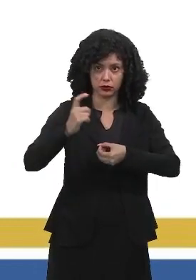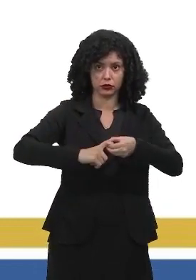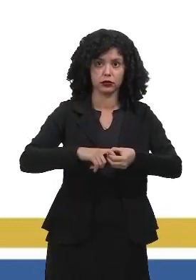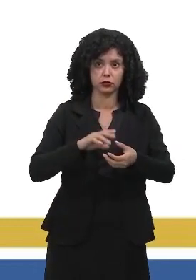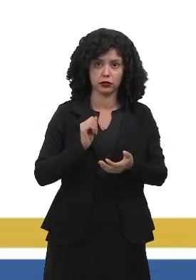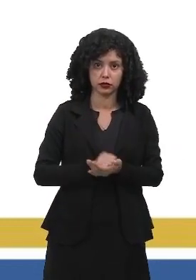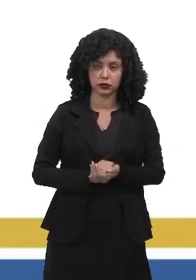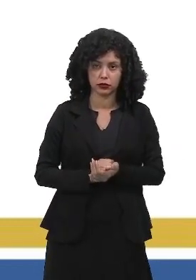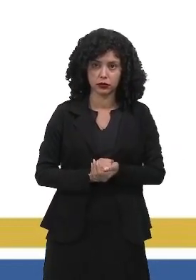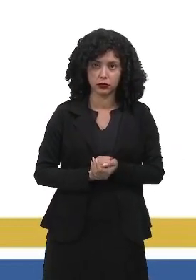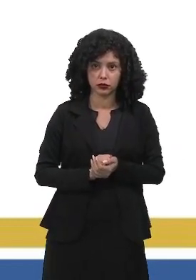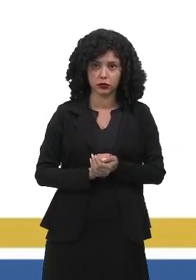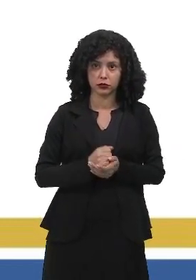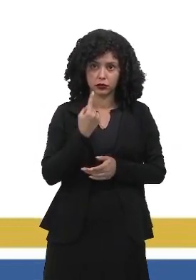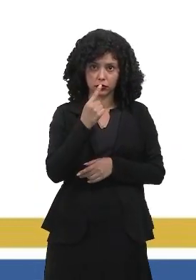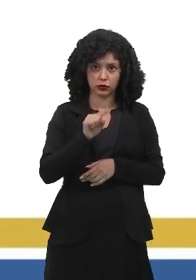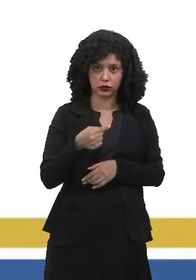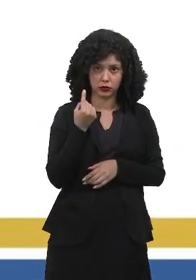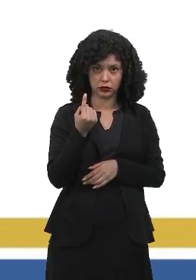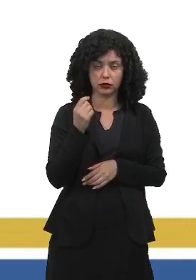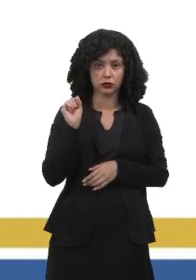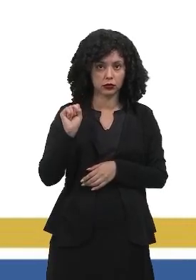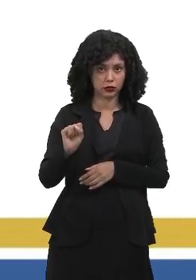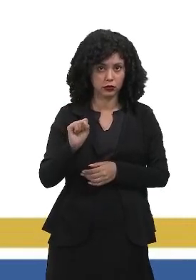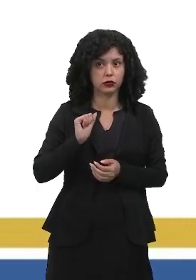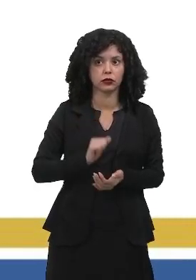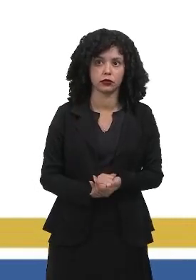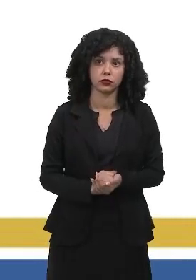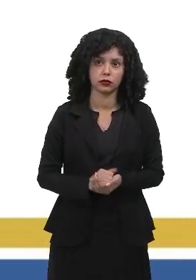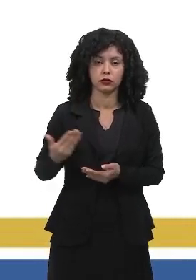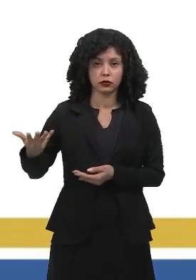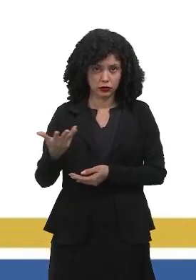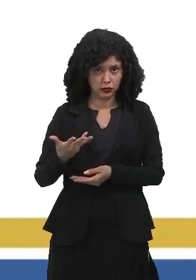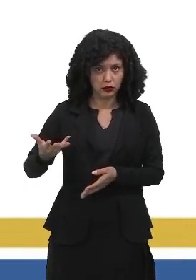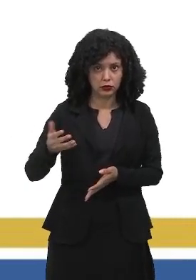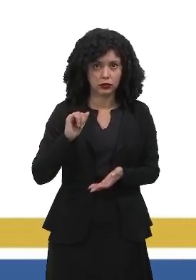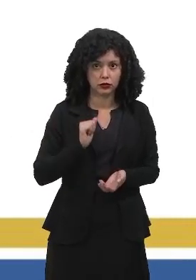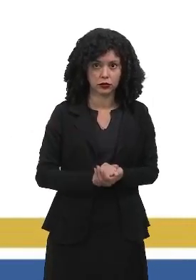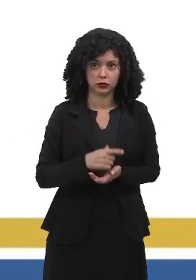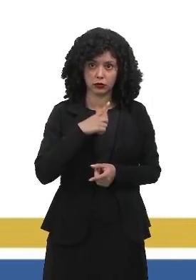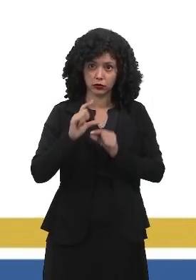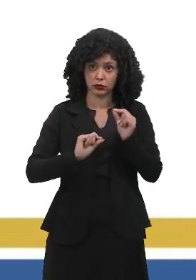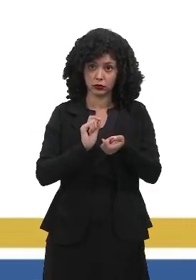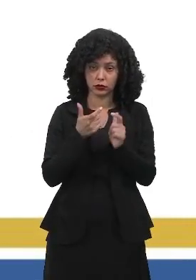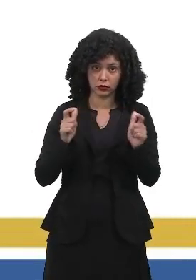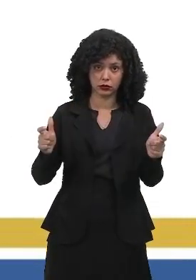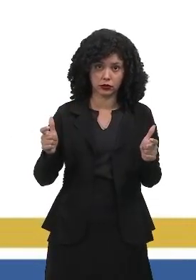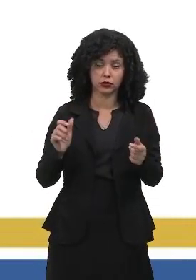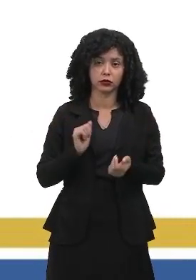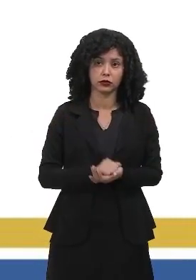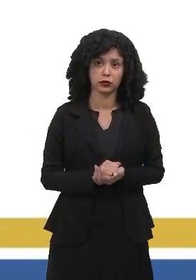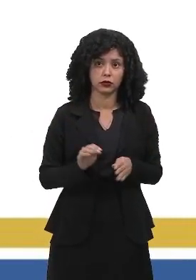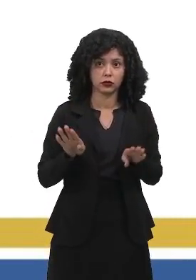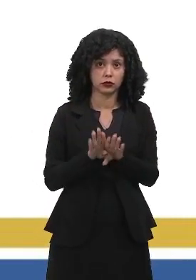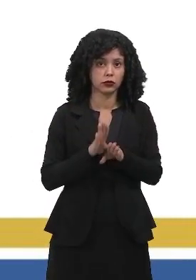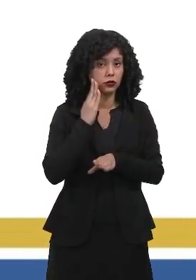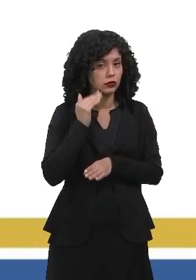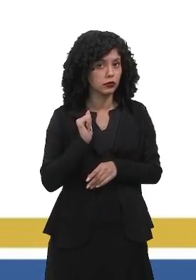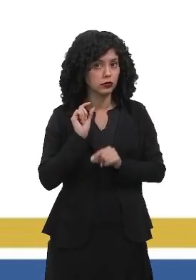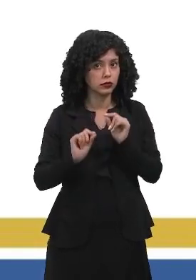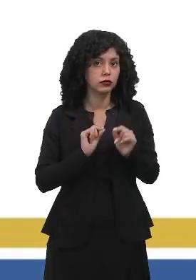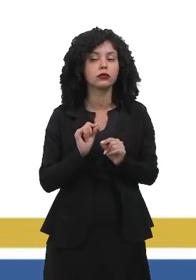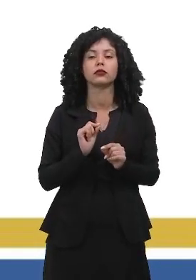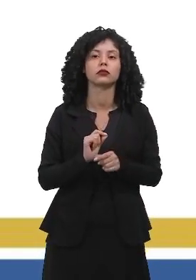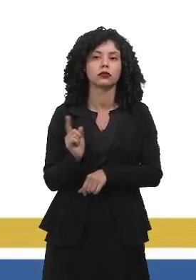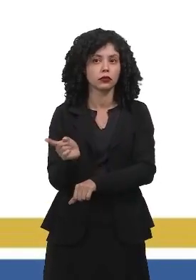que leva a um total de 1,1 segundos. Baseado nisso, temos aí o tamanho do líquido, queremos saber o quê? Queremos